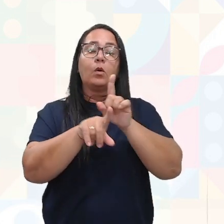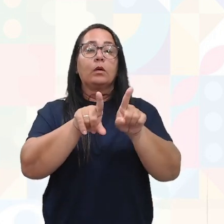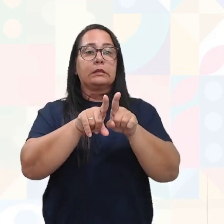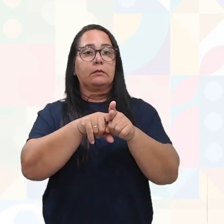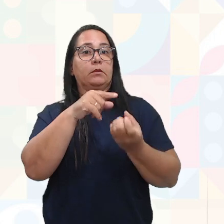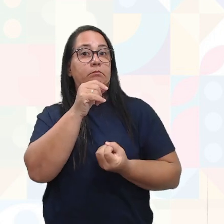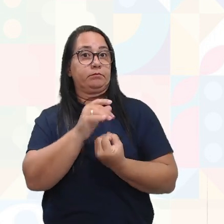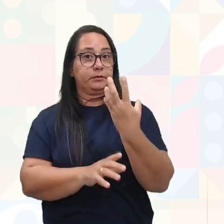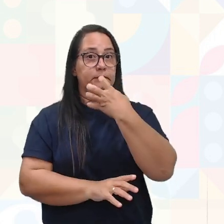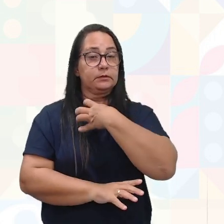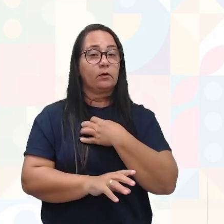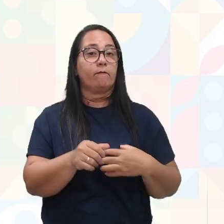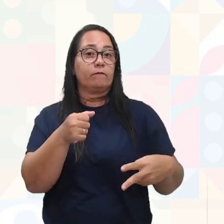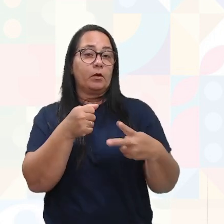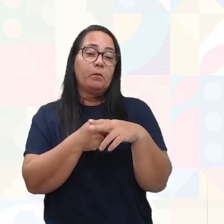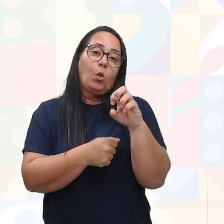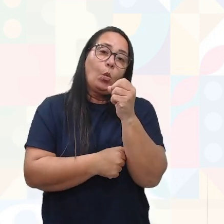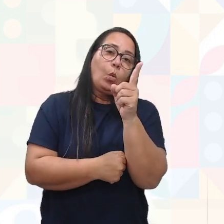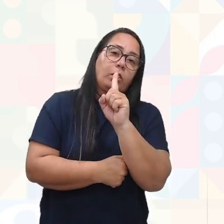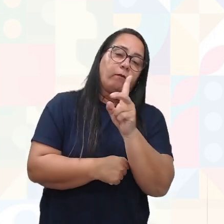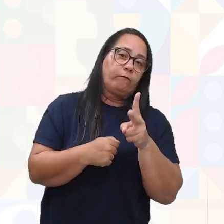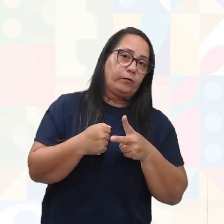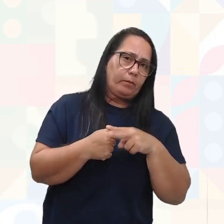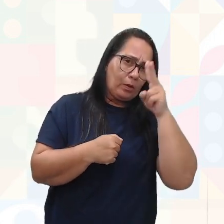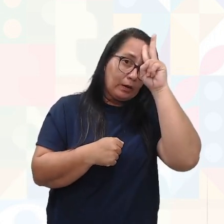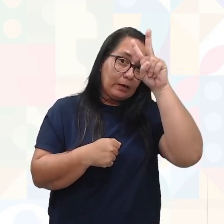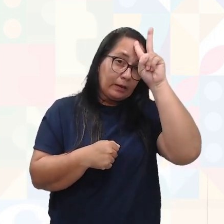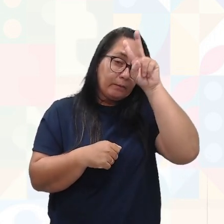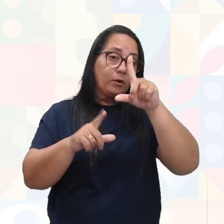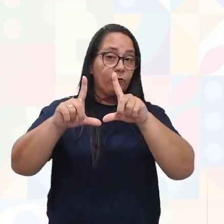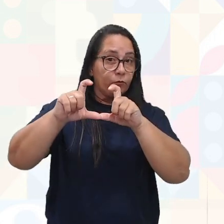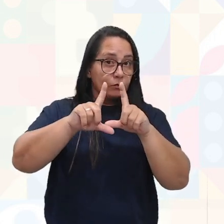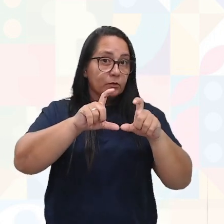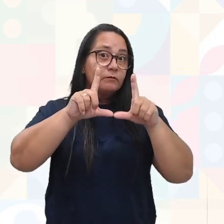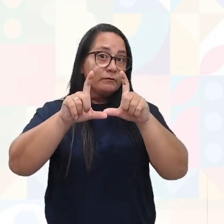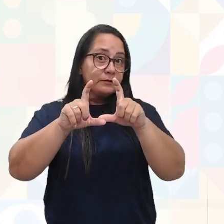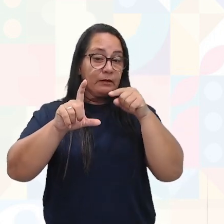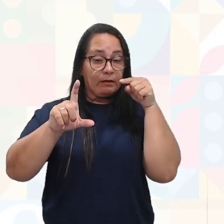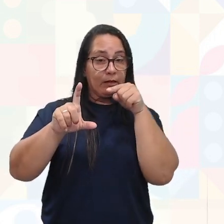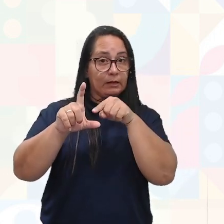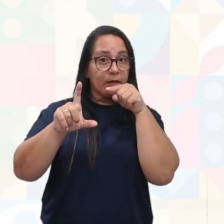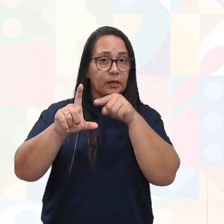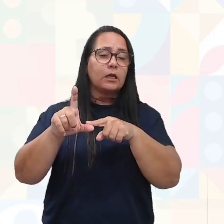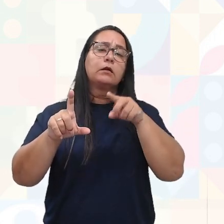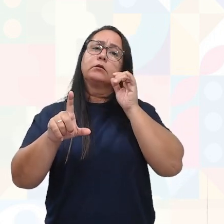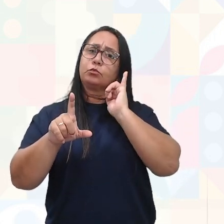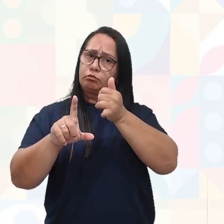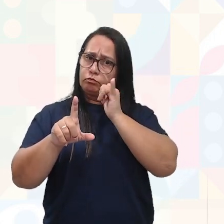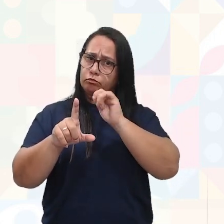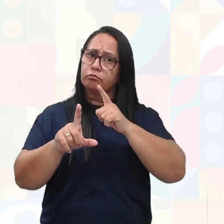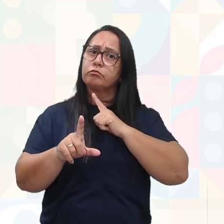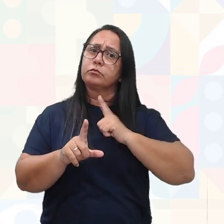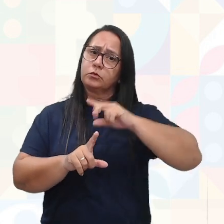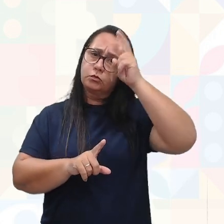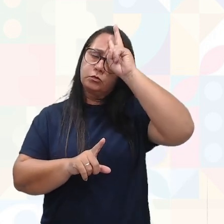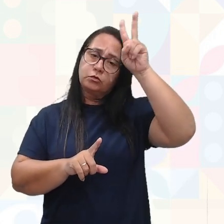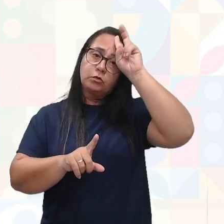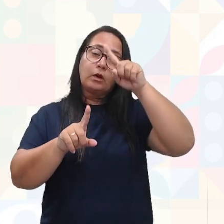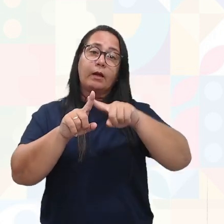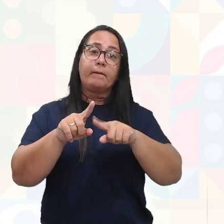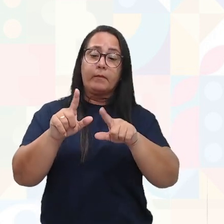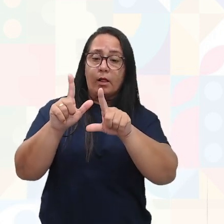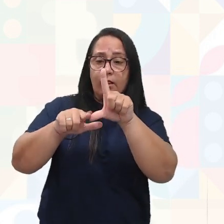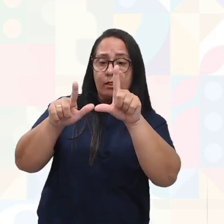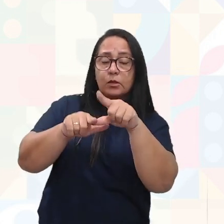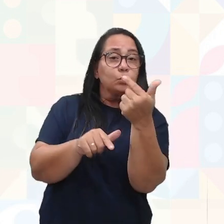manifestando-se de forma verbal ou não verbal. Lembra da história da fotografia? A fotografia conta uma história, mas é um texto não verbal. Não